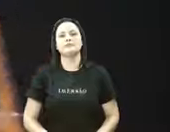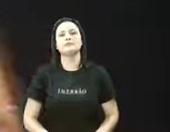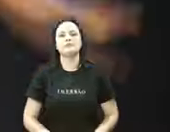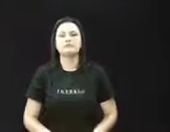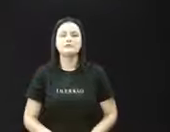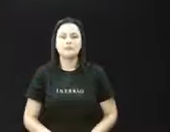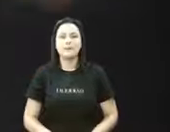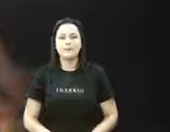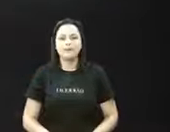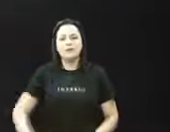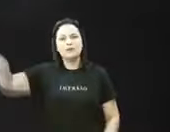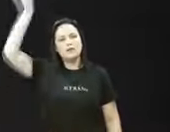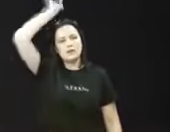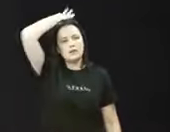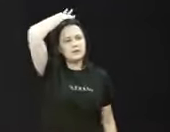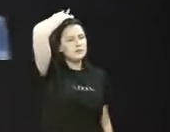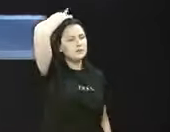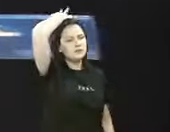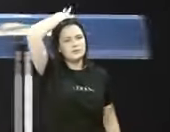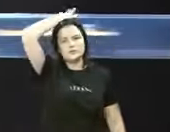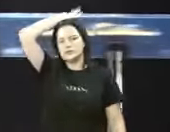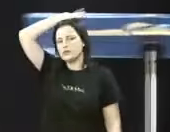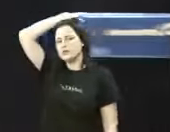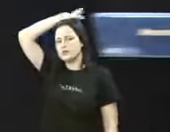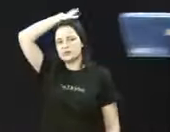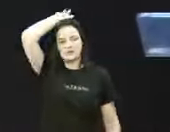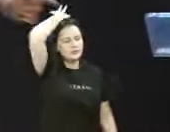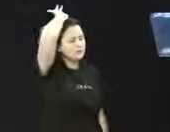Lai de rebara xuria.